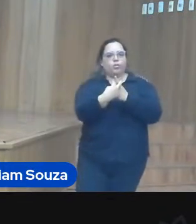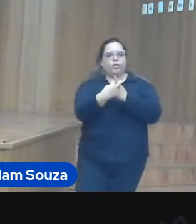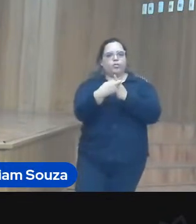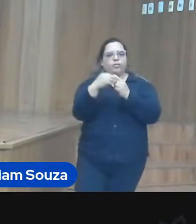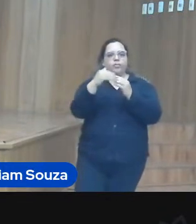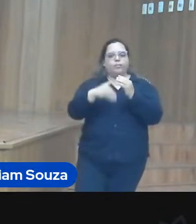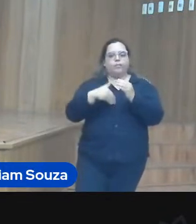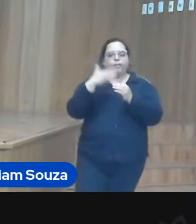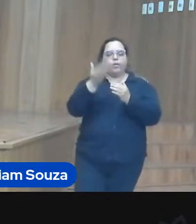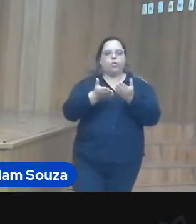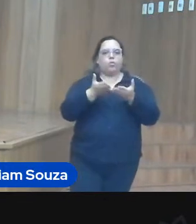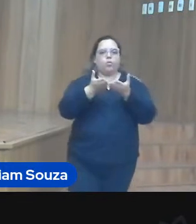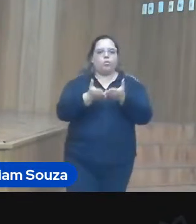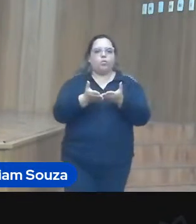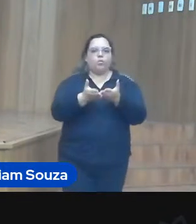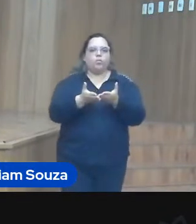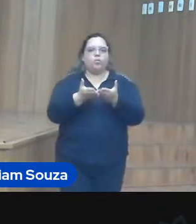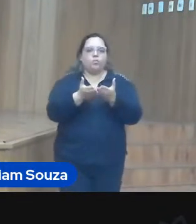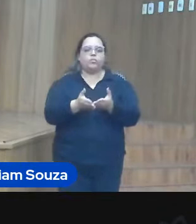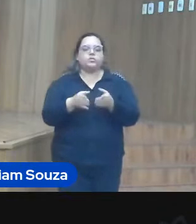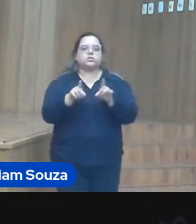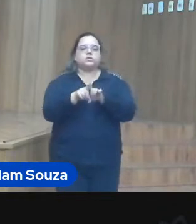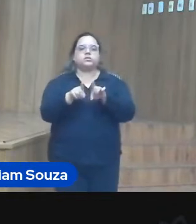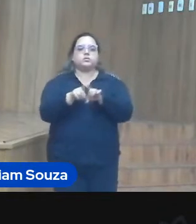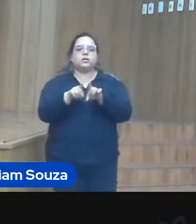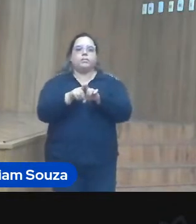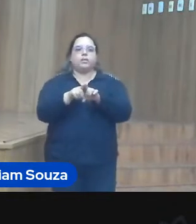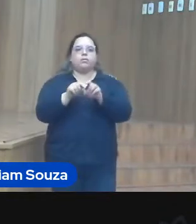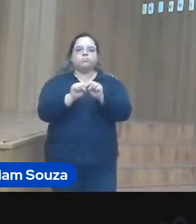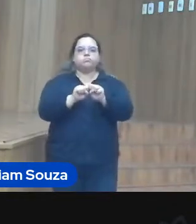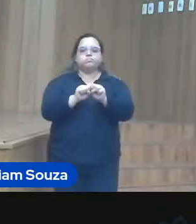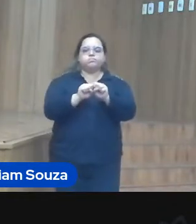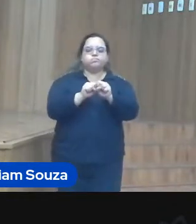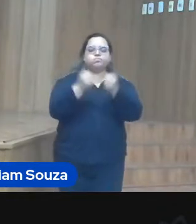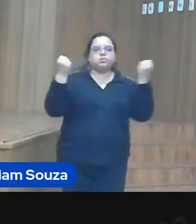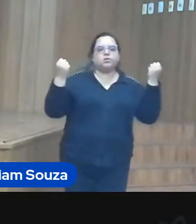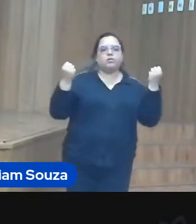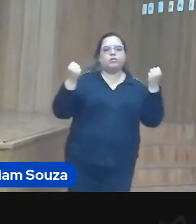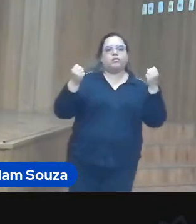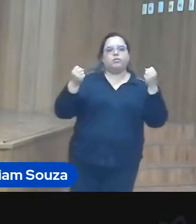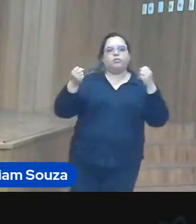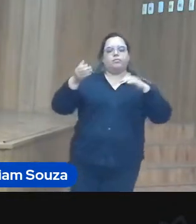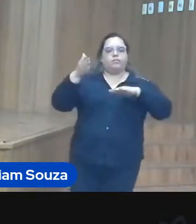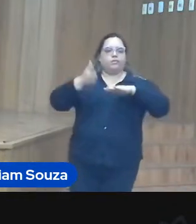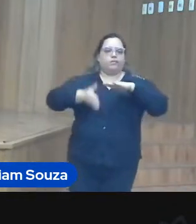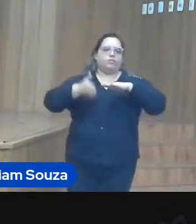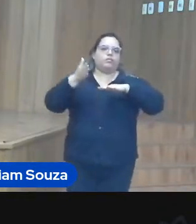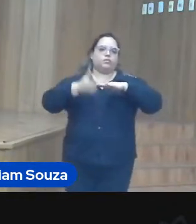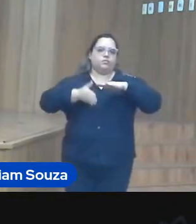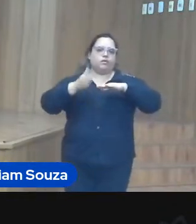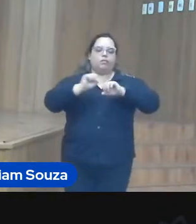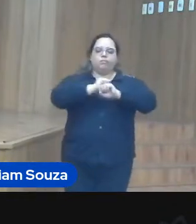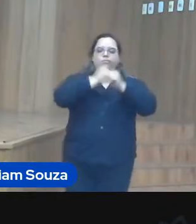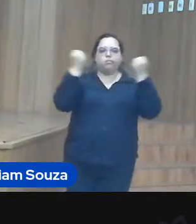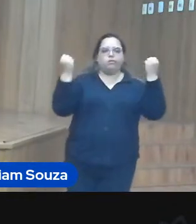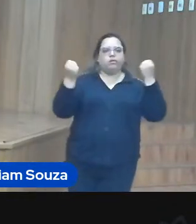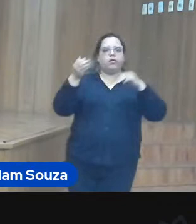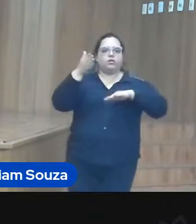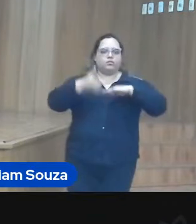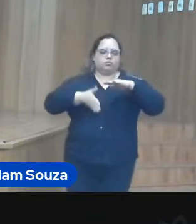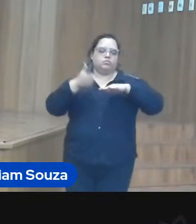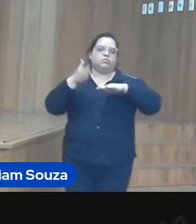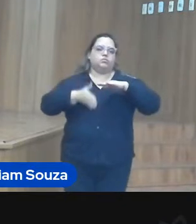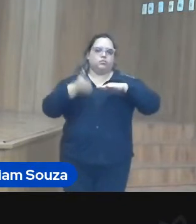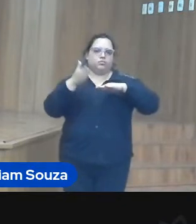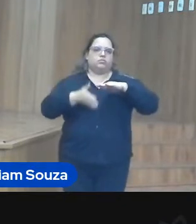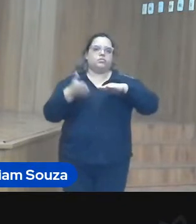pós-colonial. Então, visões de rompimento pós-moderna, rompimento com a modernidade. Essa modernidade, eu